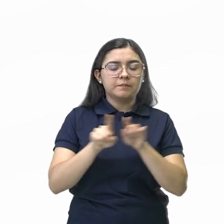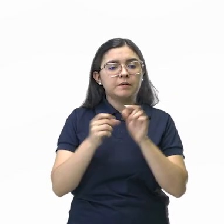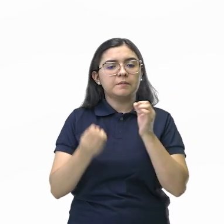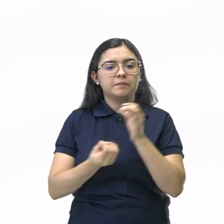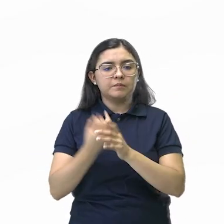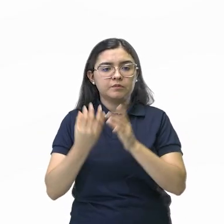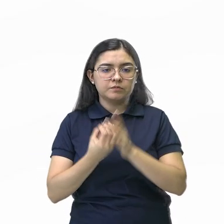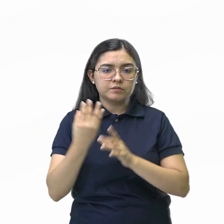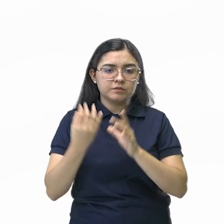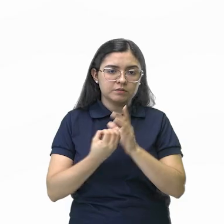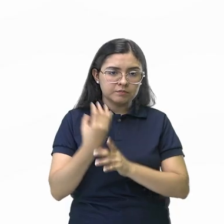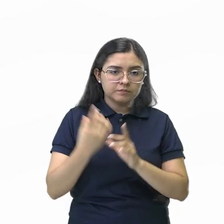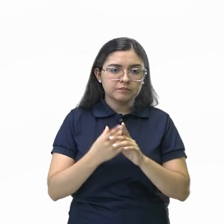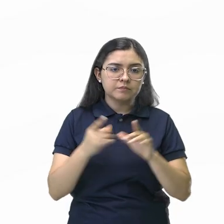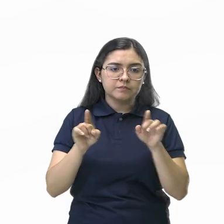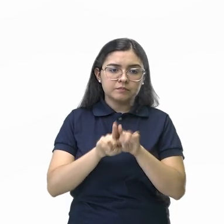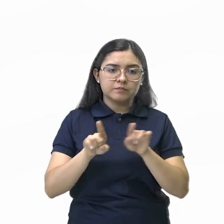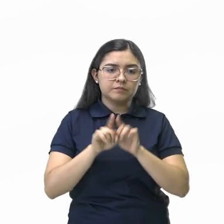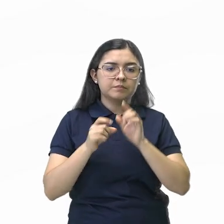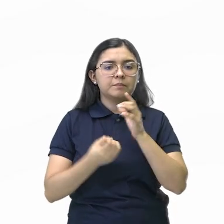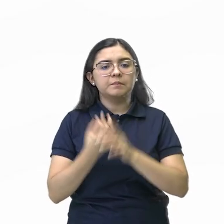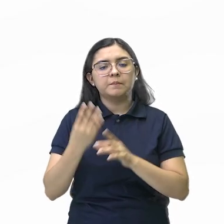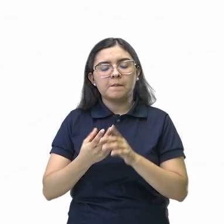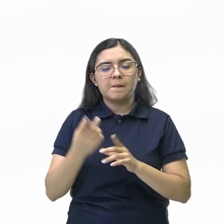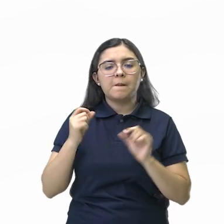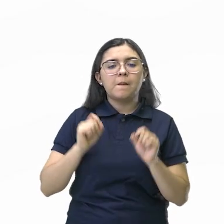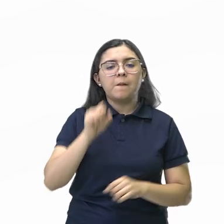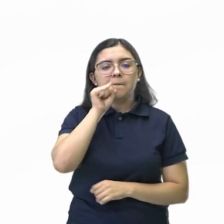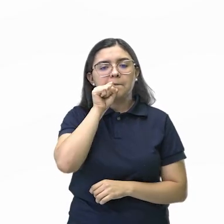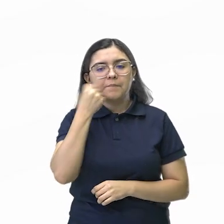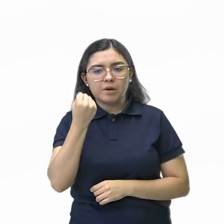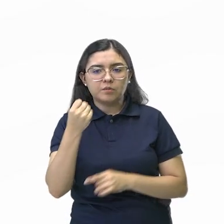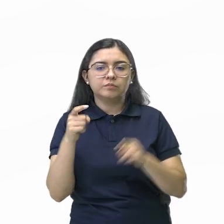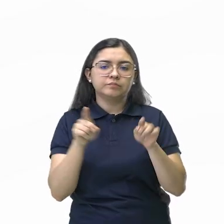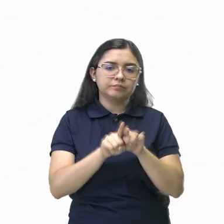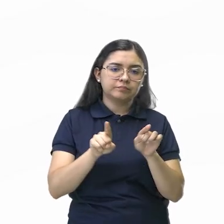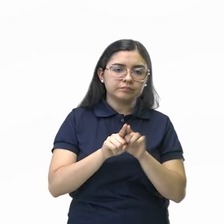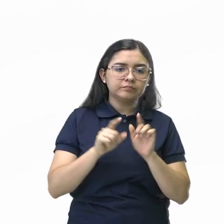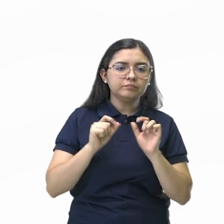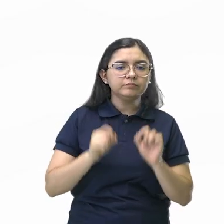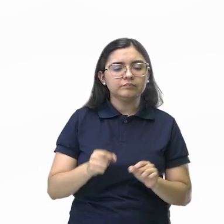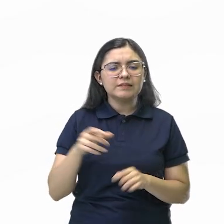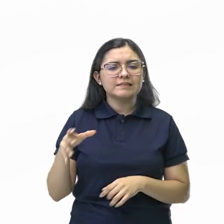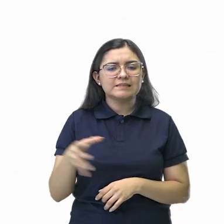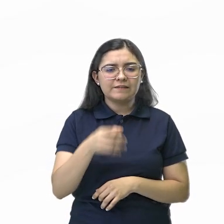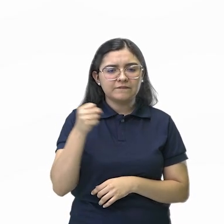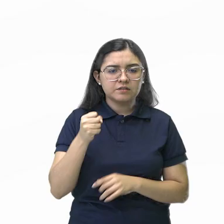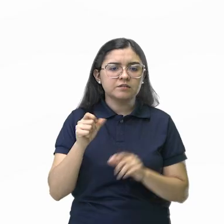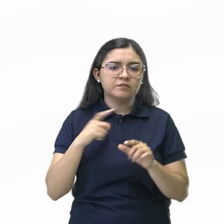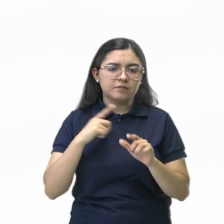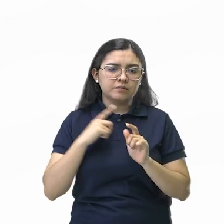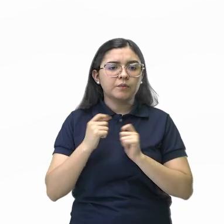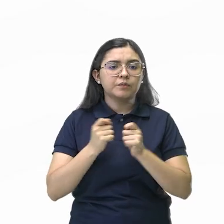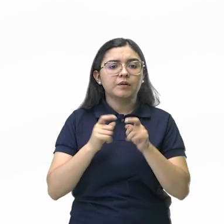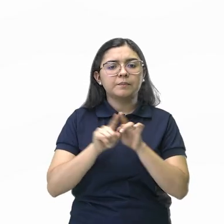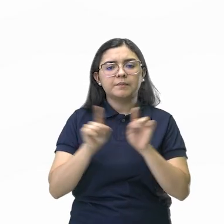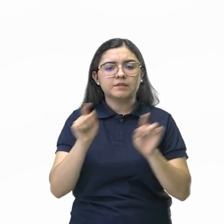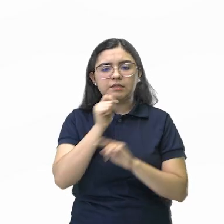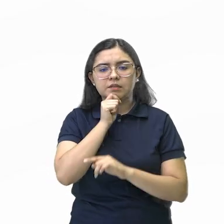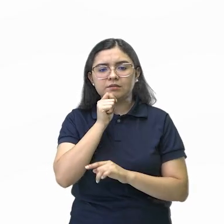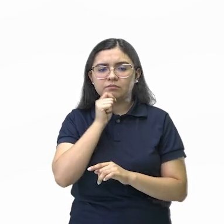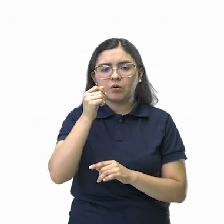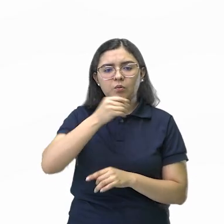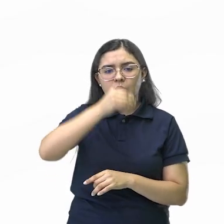larga escala, como a levedura para pão e cerveja, tornou-se mais controlada, mas ainda não